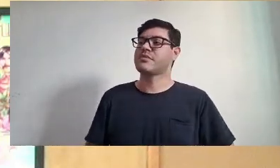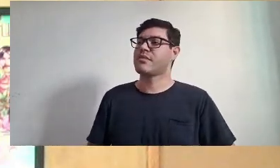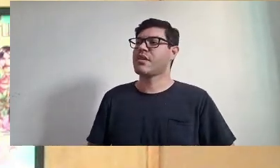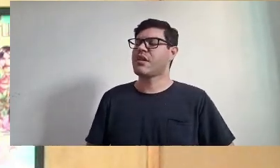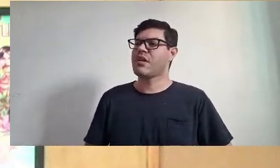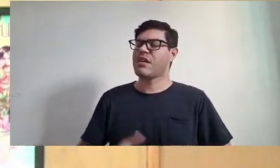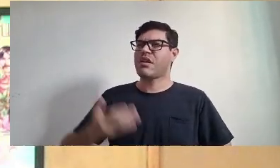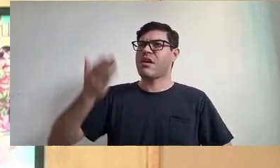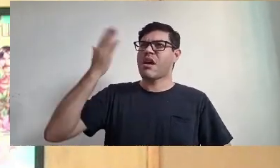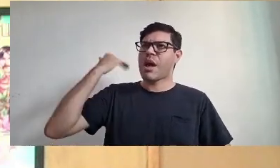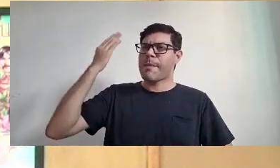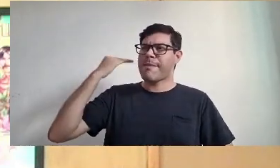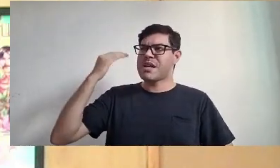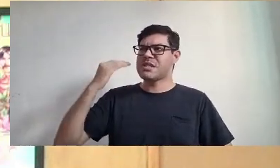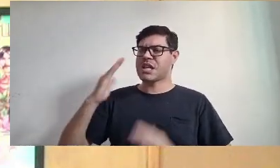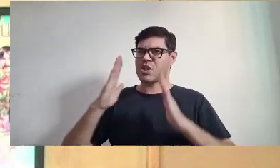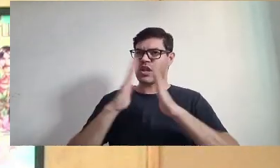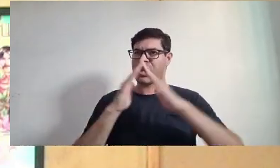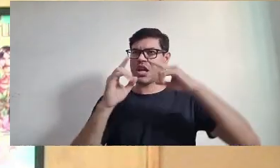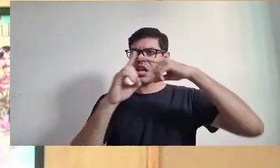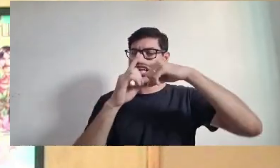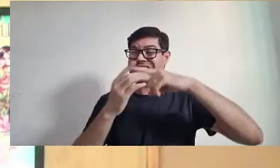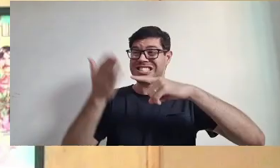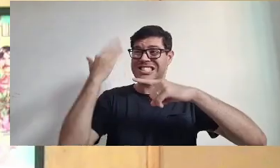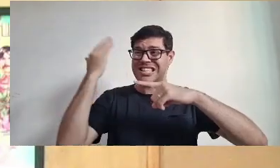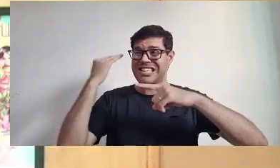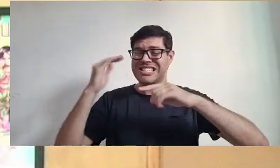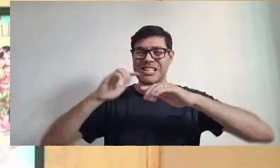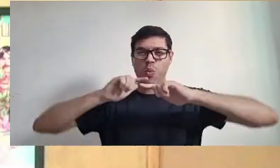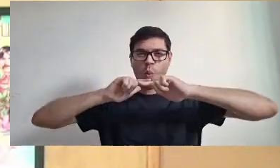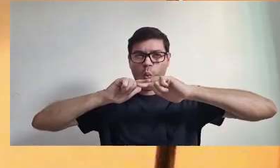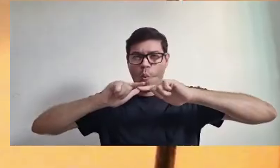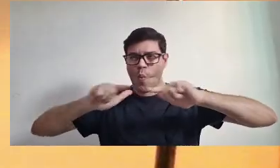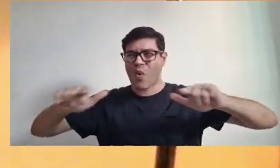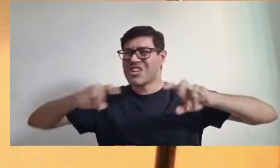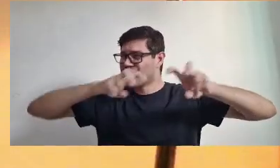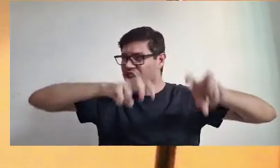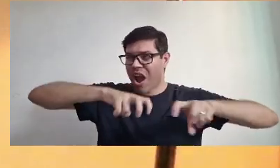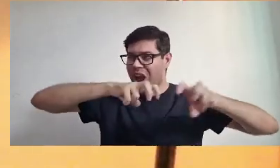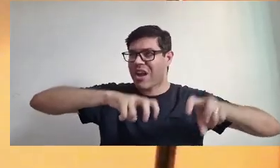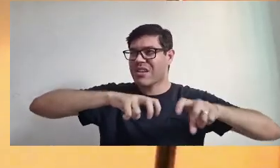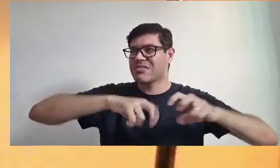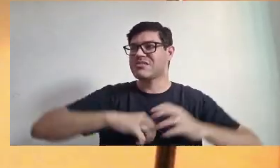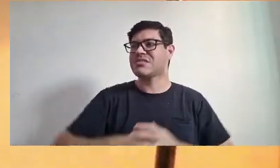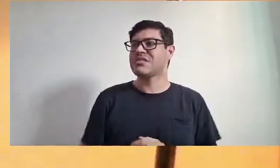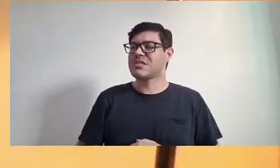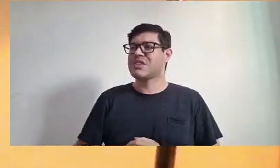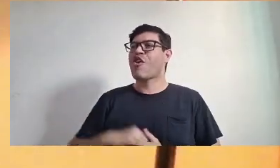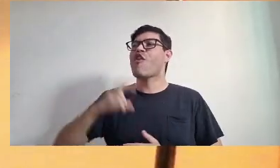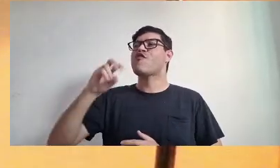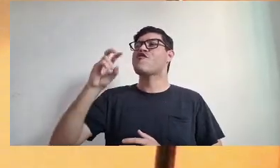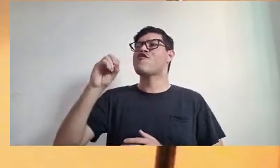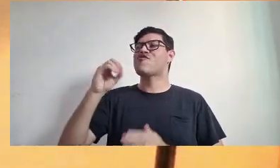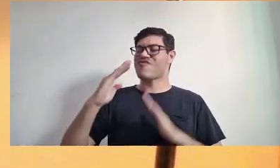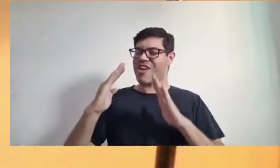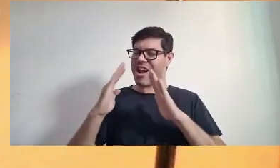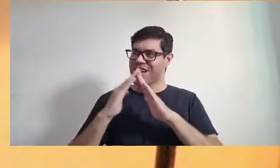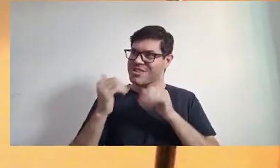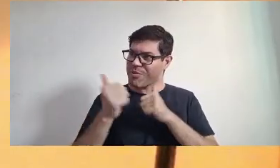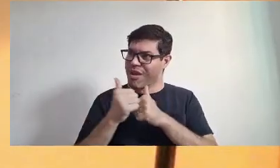uma chácara que tinha onde é a catedral hoje, e por coincidência morava meu avô ali.